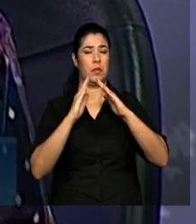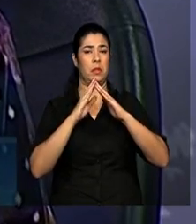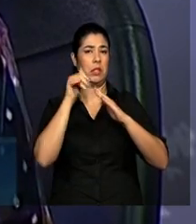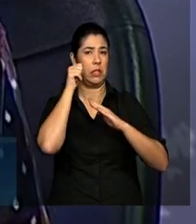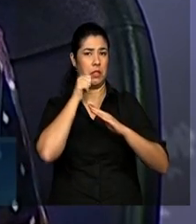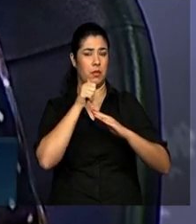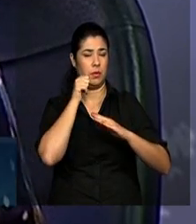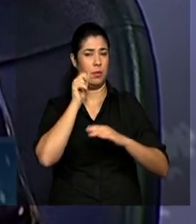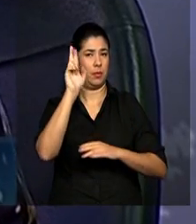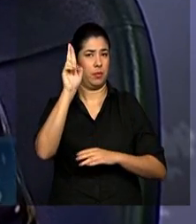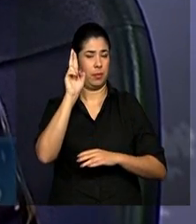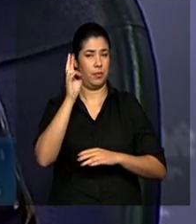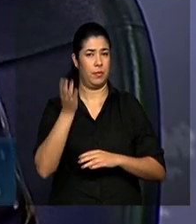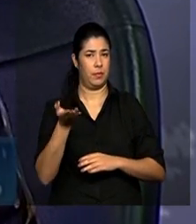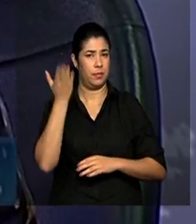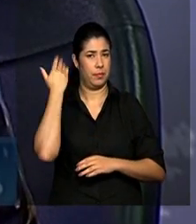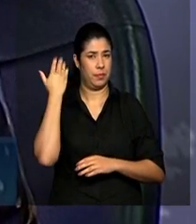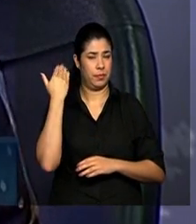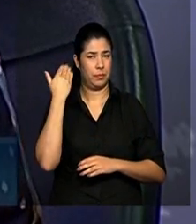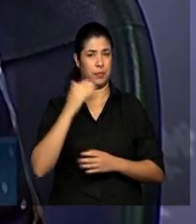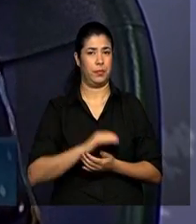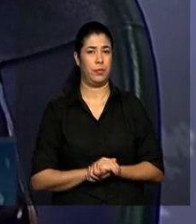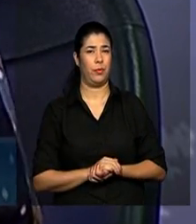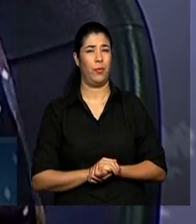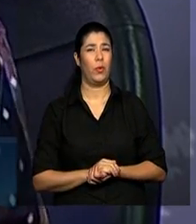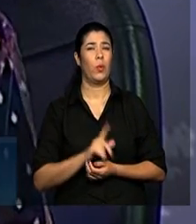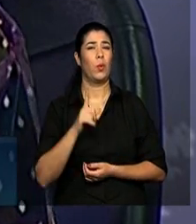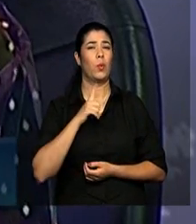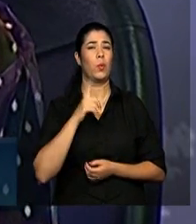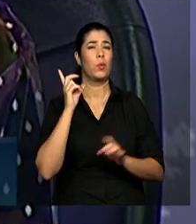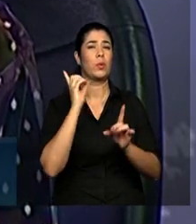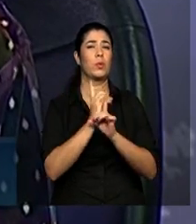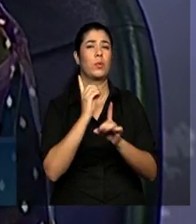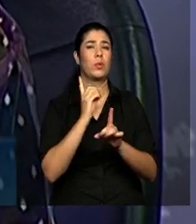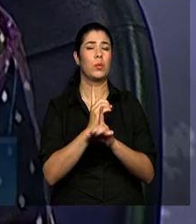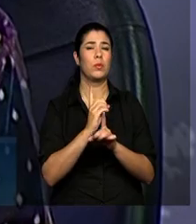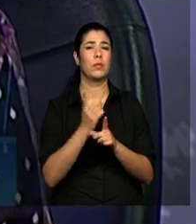E a grande questão que nós encontrávamos lá